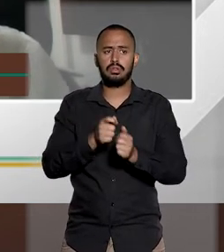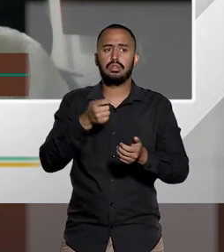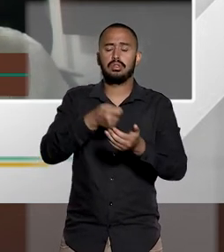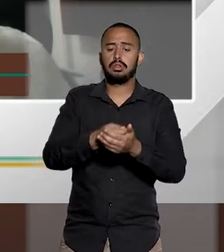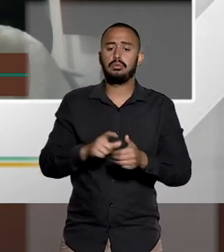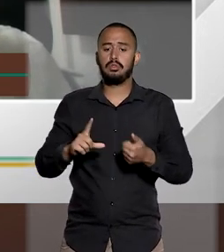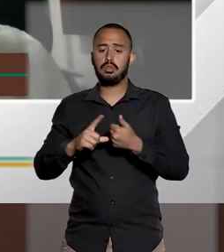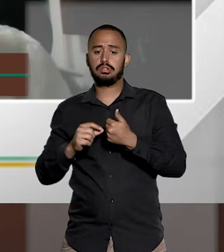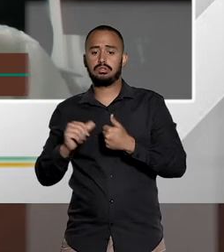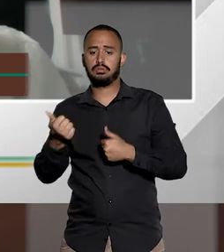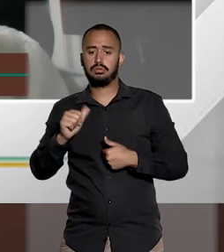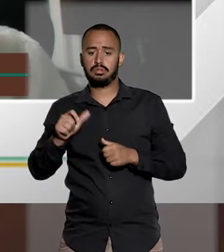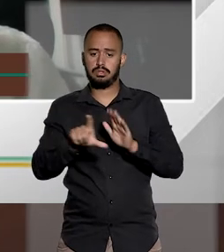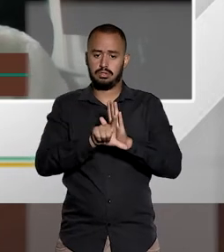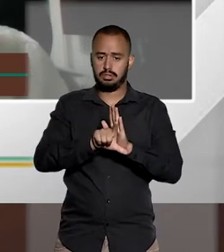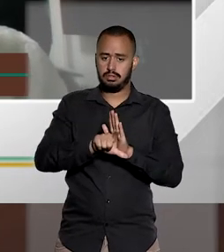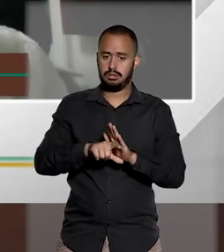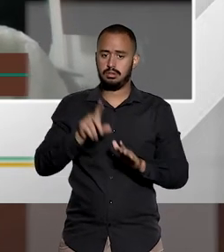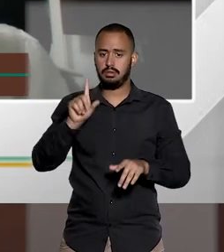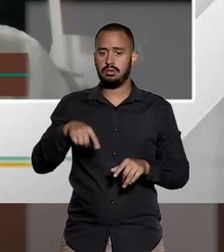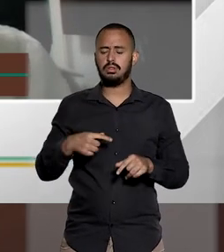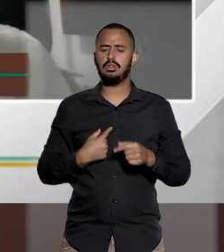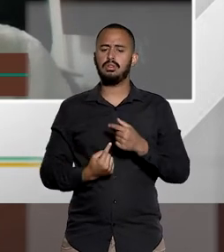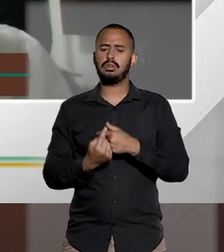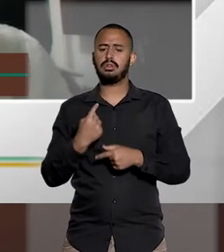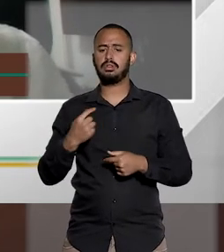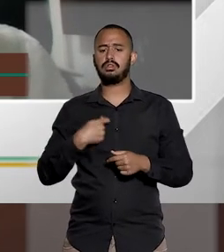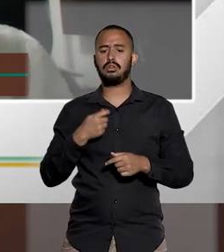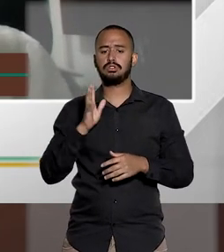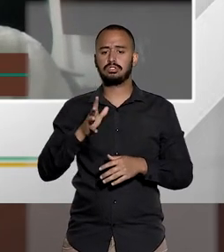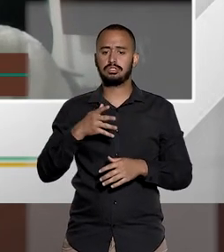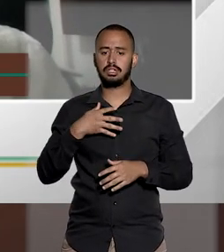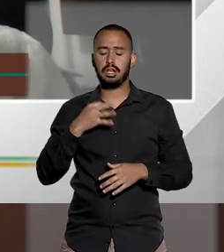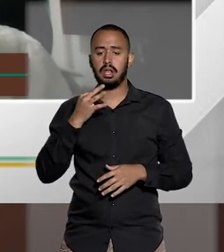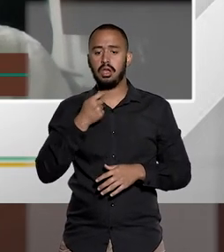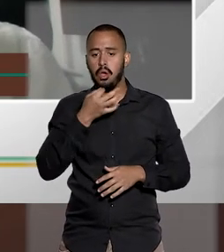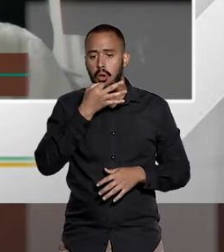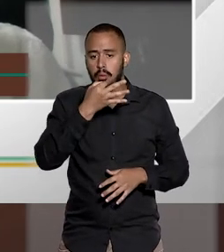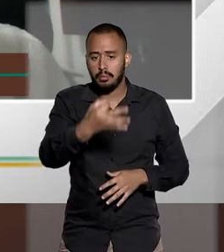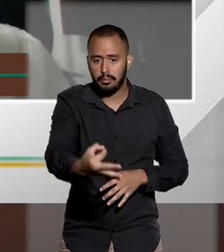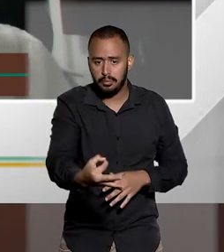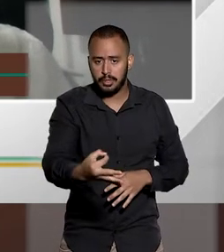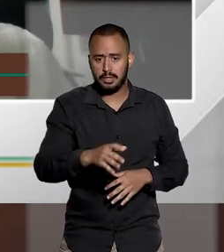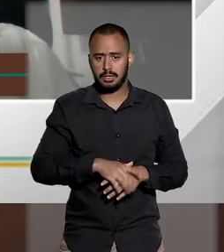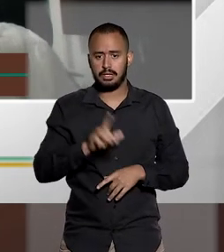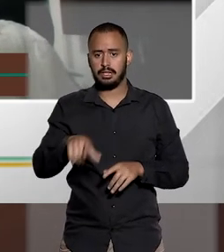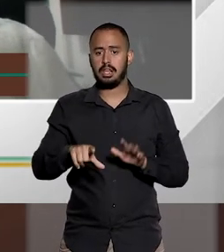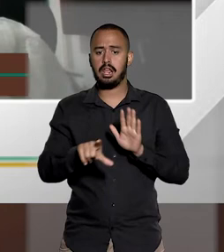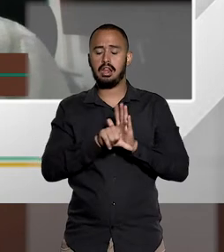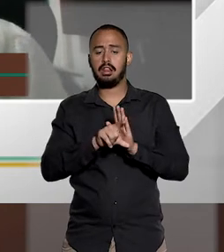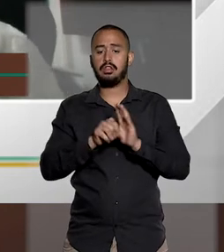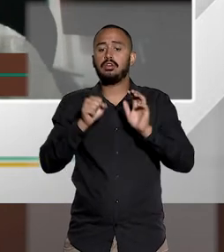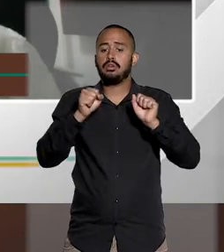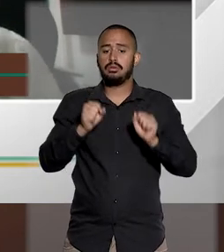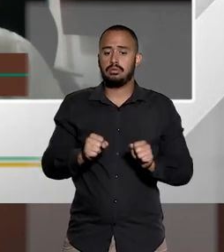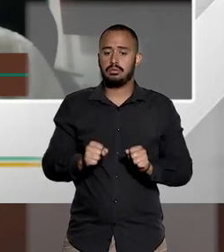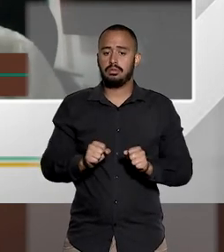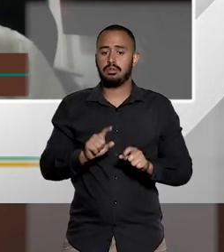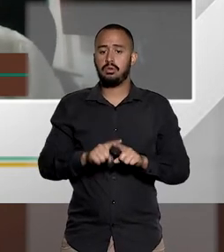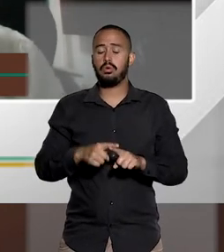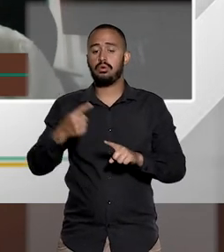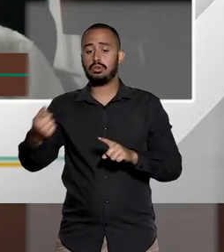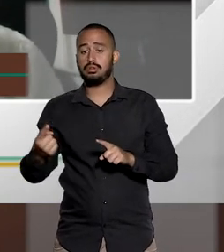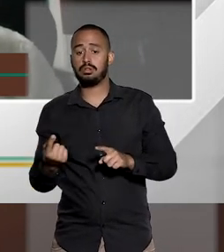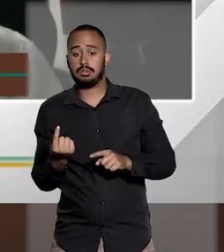lei. Mas, na ocasião, eu argumentei porque a lei, quando prevê essa possibilidade de outras fontes